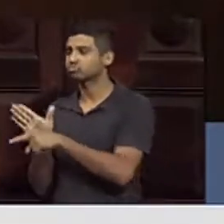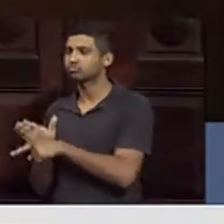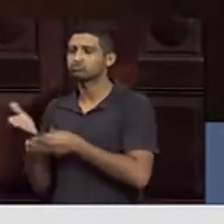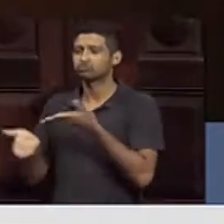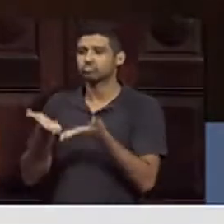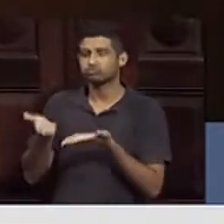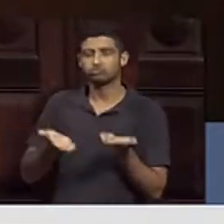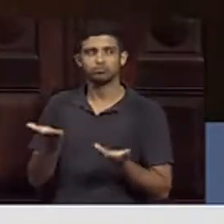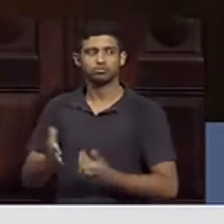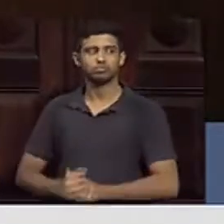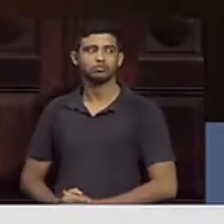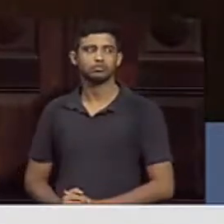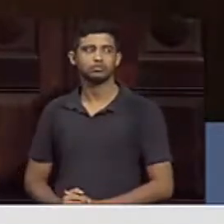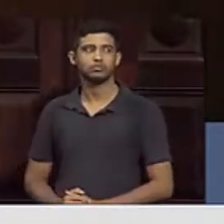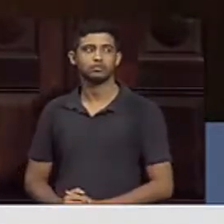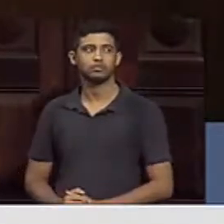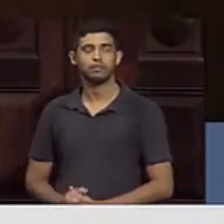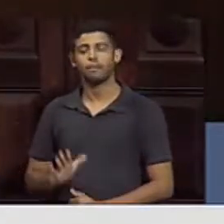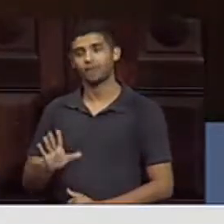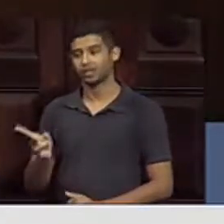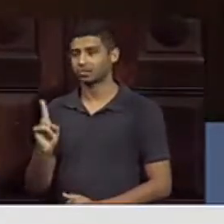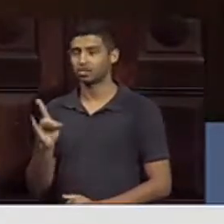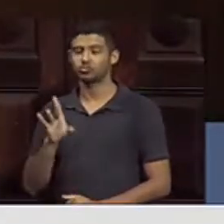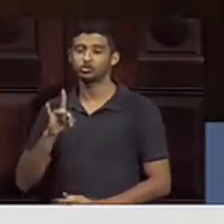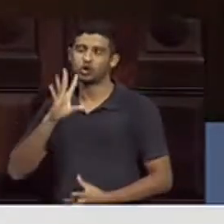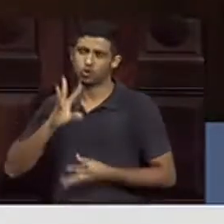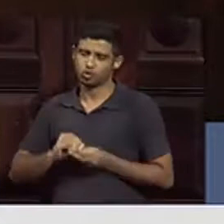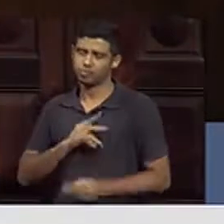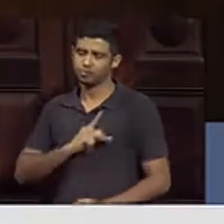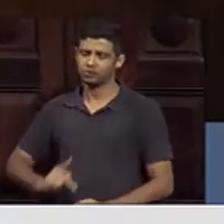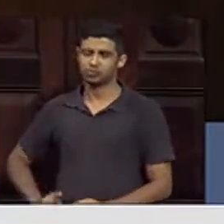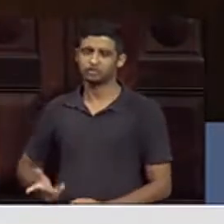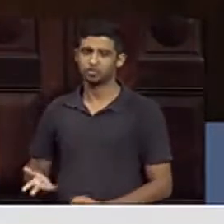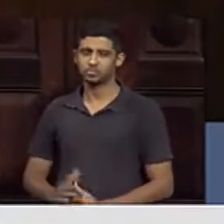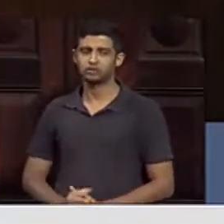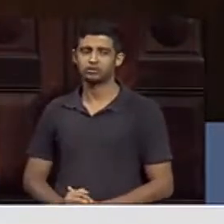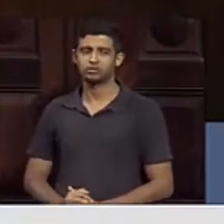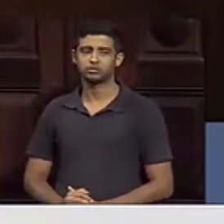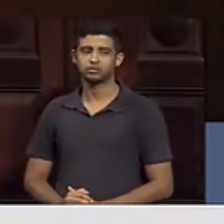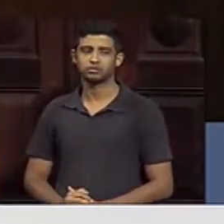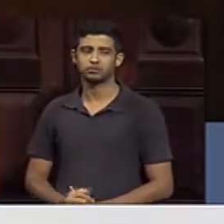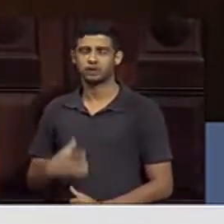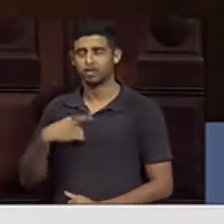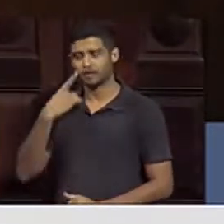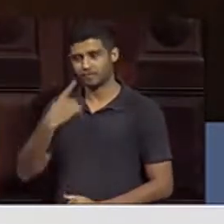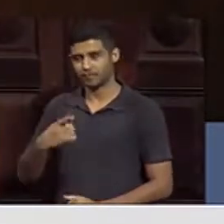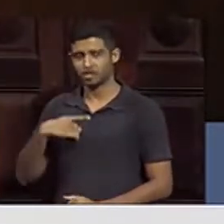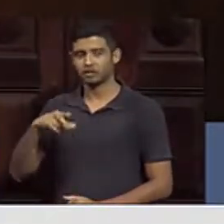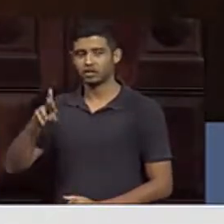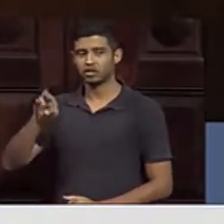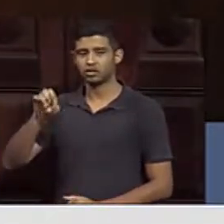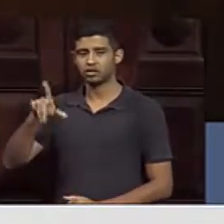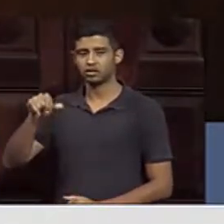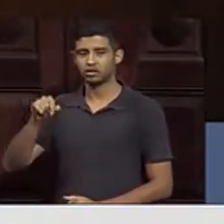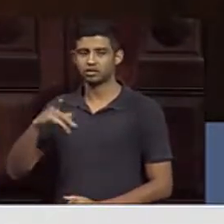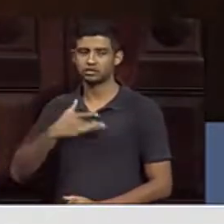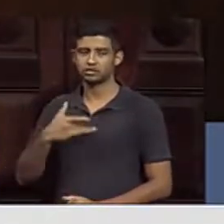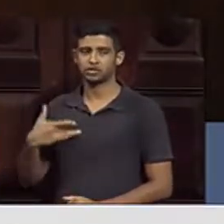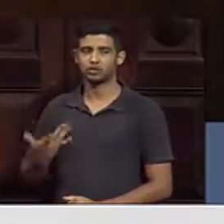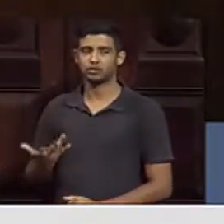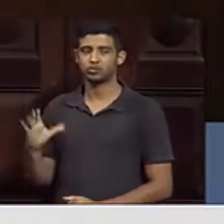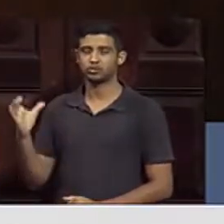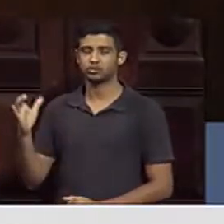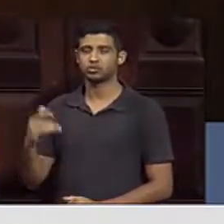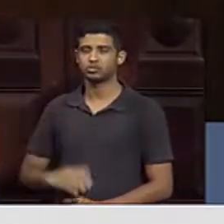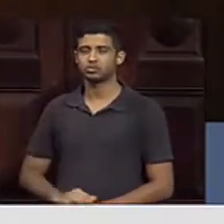mais crônicos. Por favor, deputado. Mas não, para concluir, senhor presidente, o que está acontecendo hoje na rede de saúde mental de Niterói é que o prefeito Rodrigo